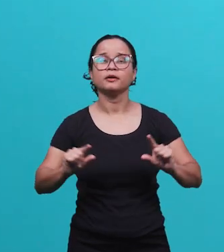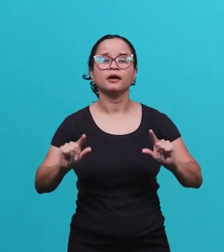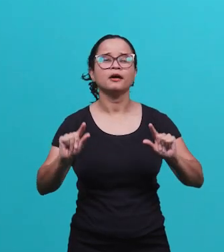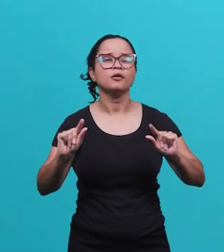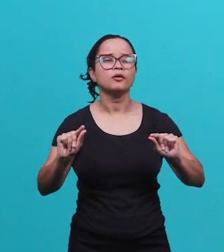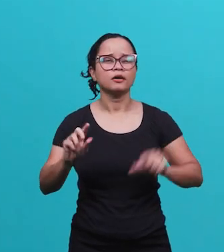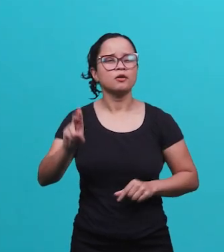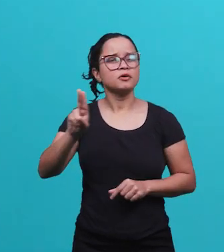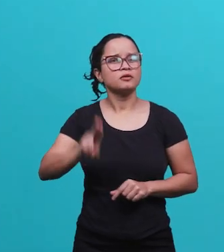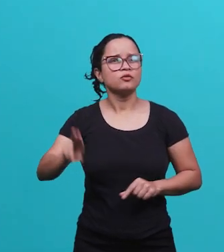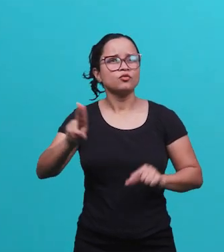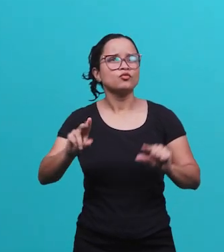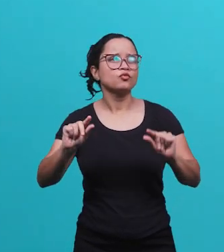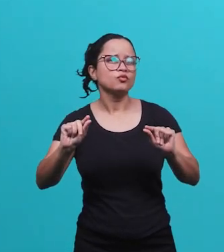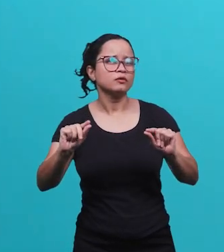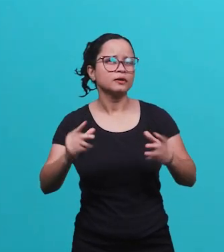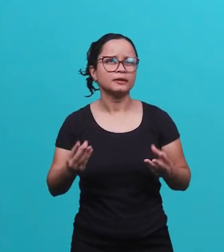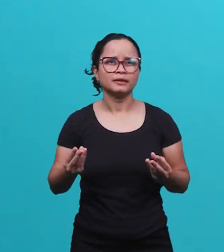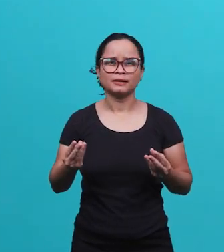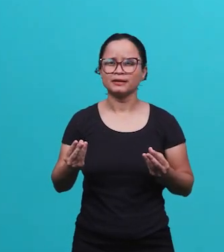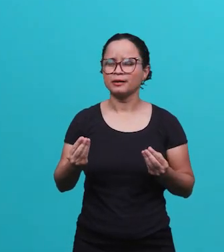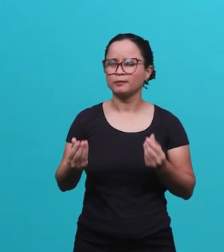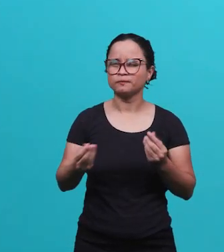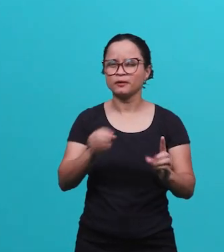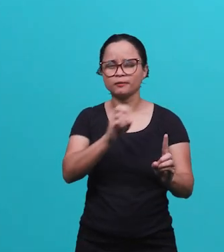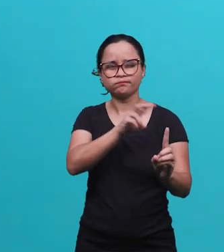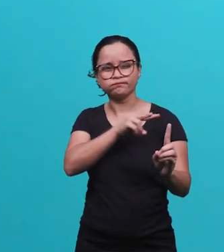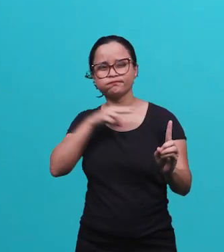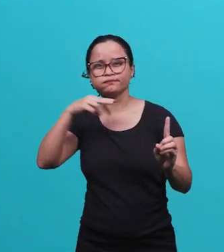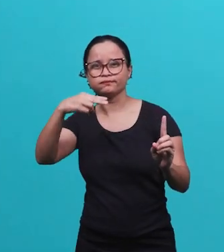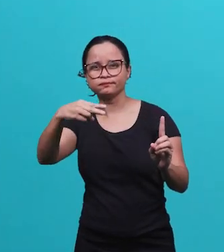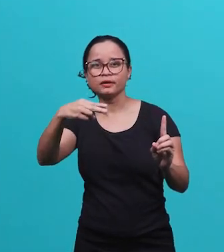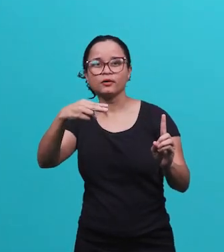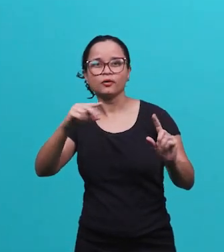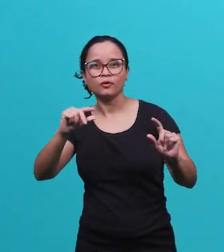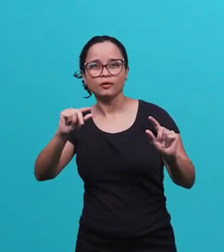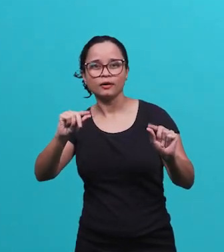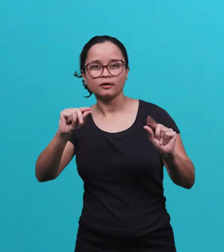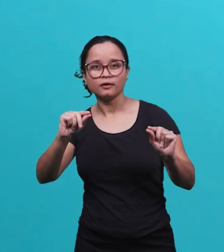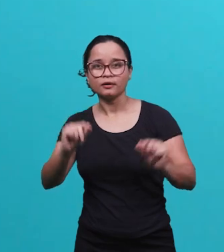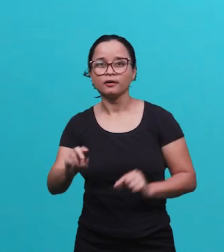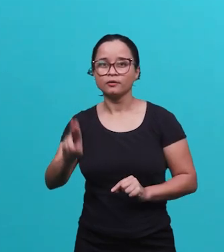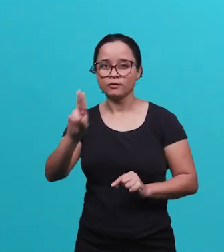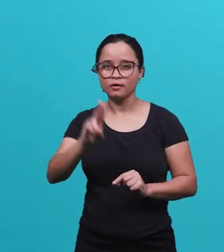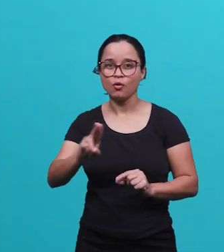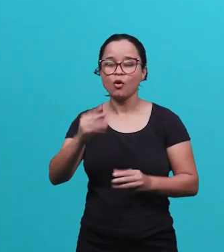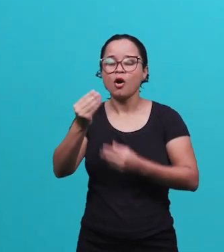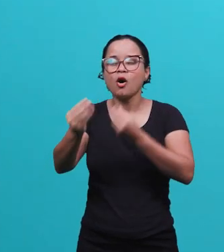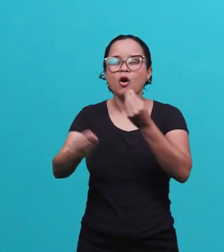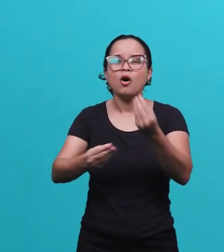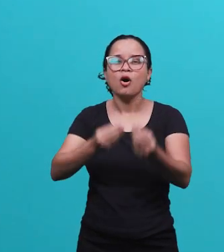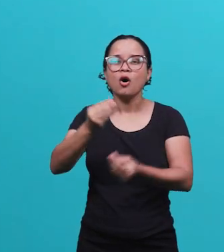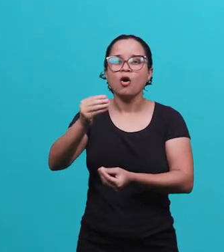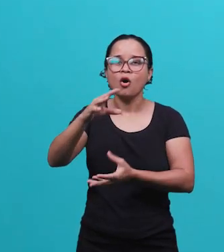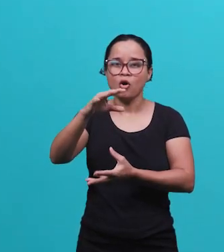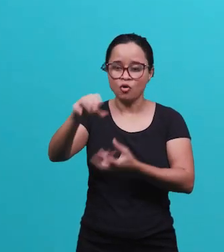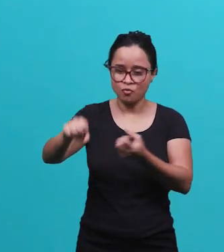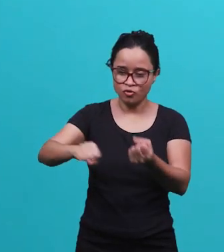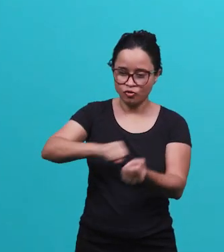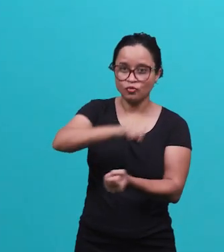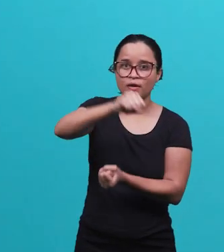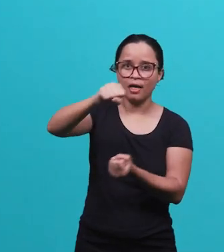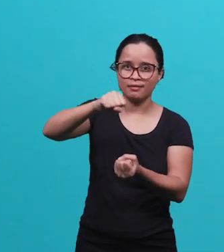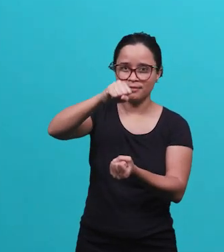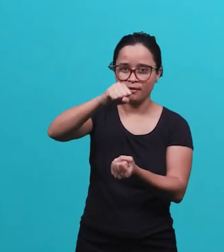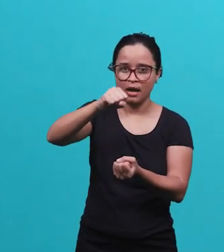Pensando que, naquela perspectiva de recurso sustentável, nós